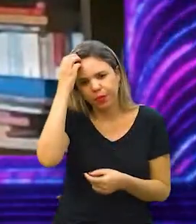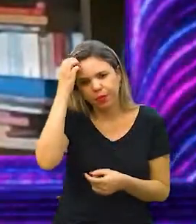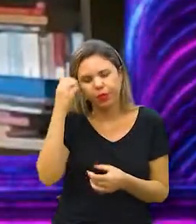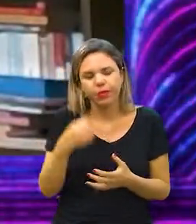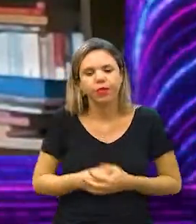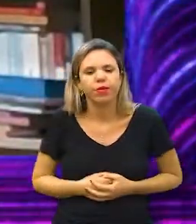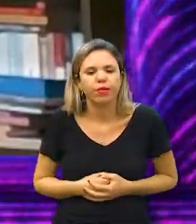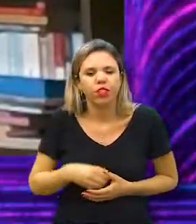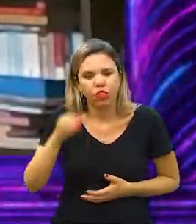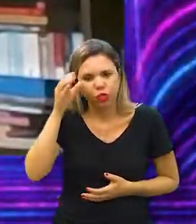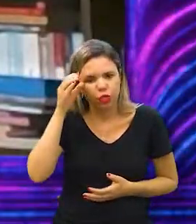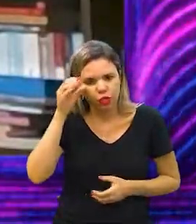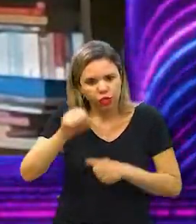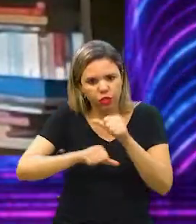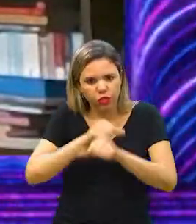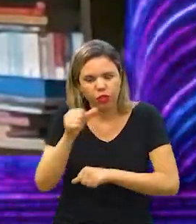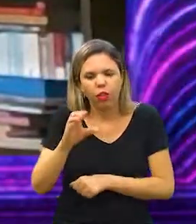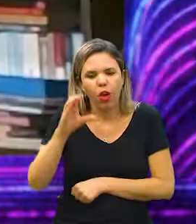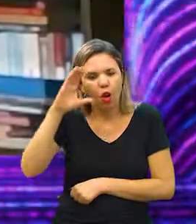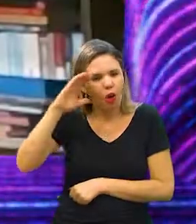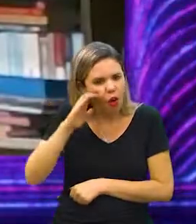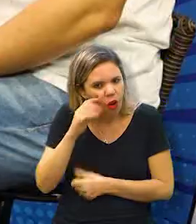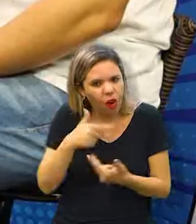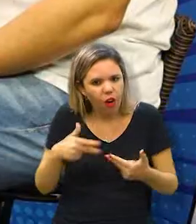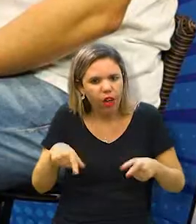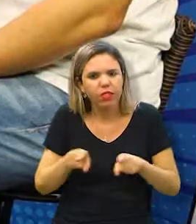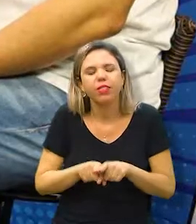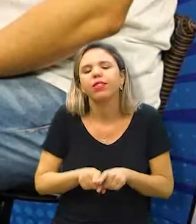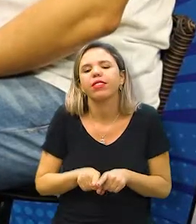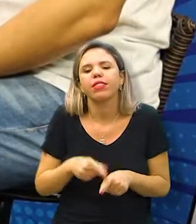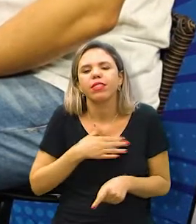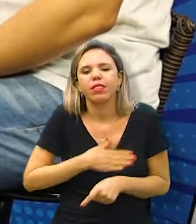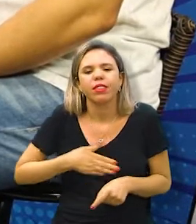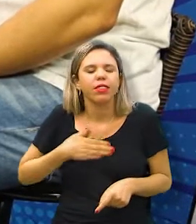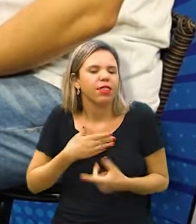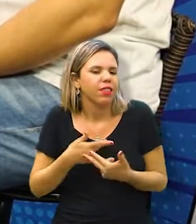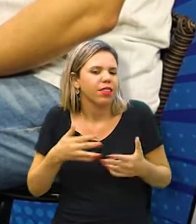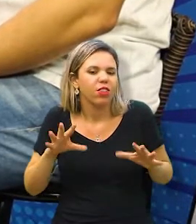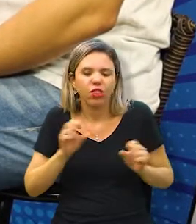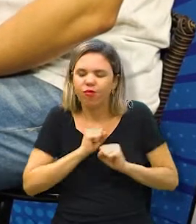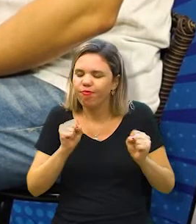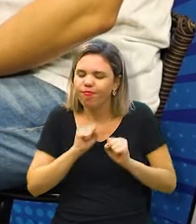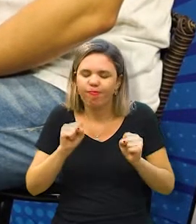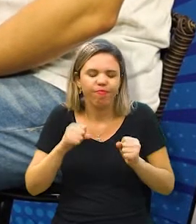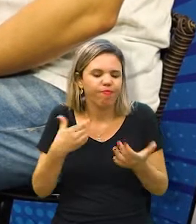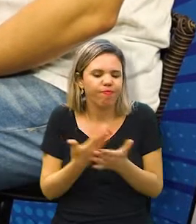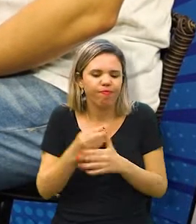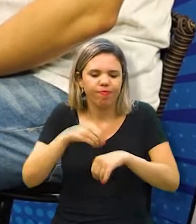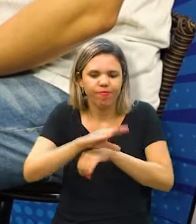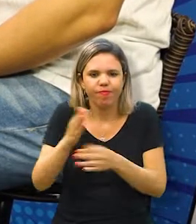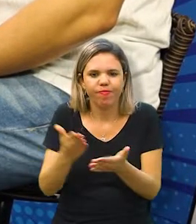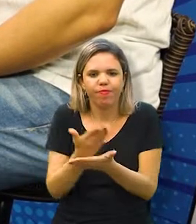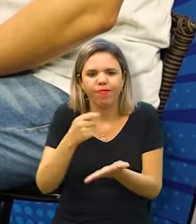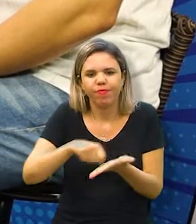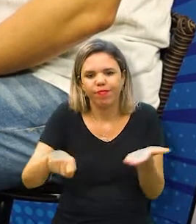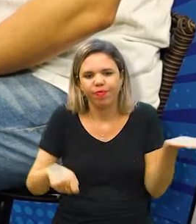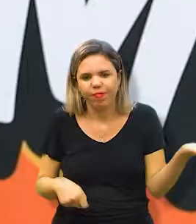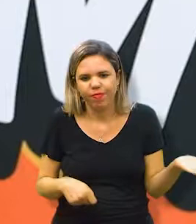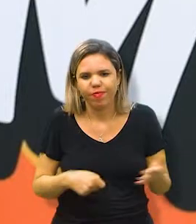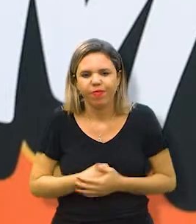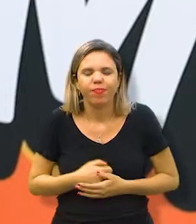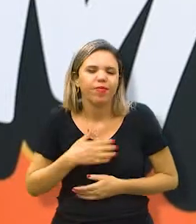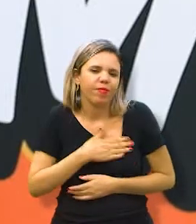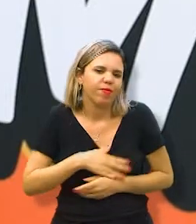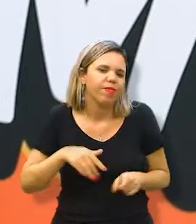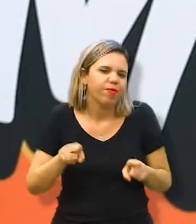aí, da chinesa, parti para as coreanas, e também me apaixonei pelas coreanas, enfim, até trazer para o meu livro. Bom,